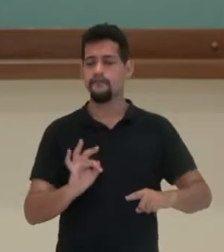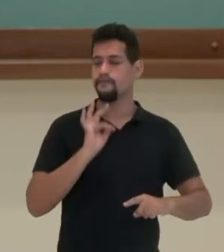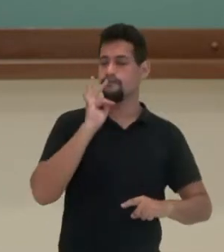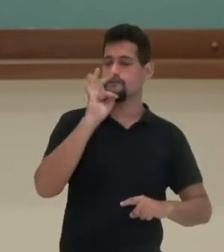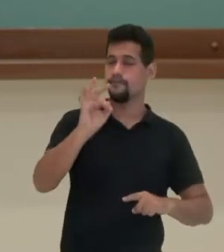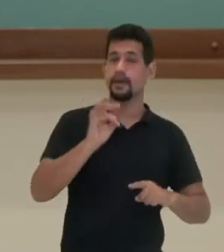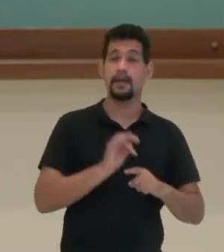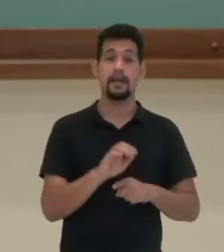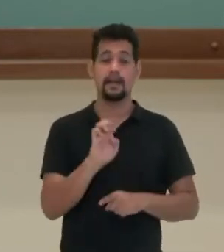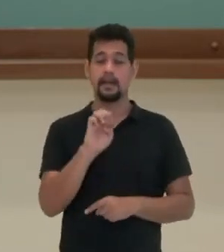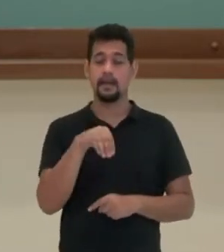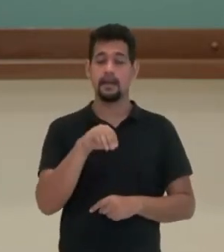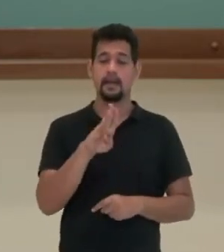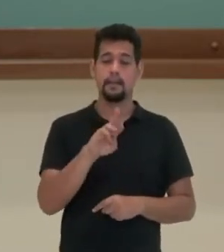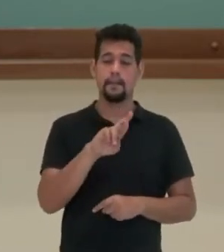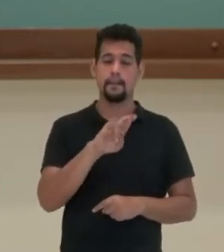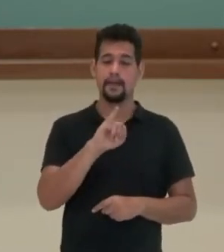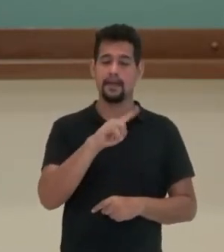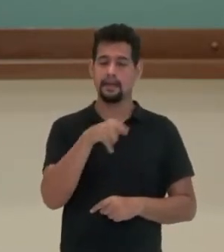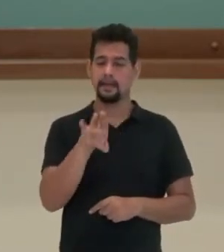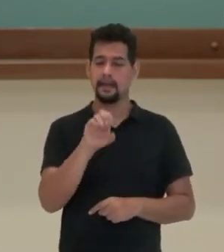lá embrionária que